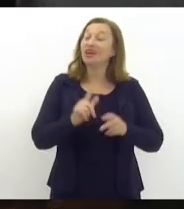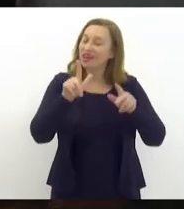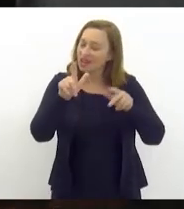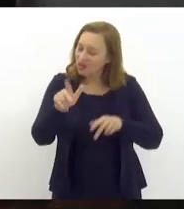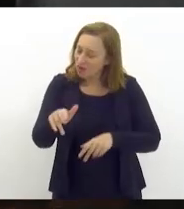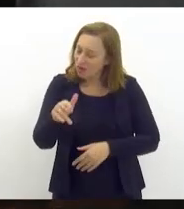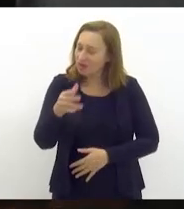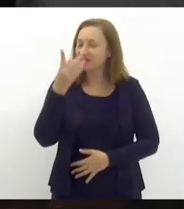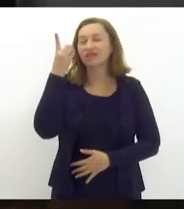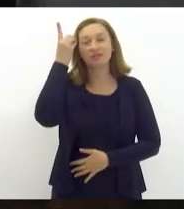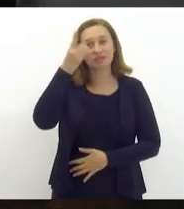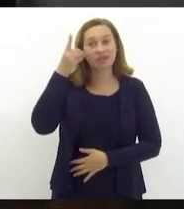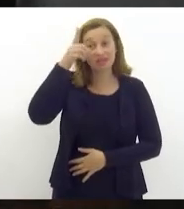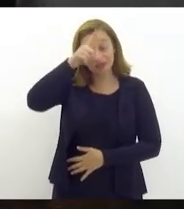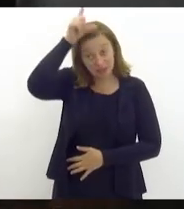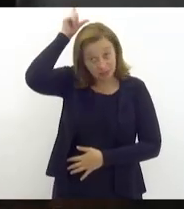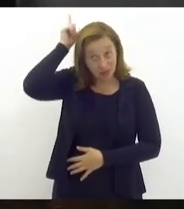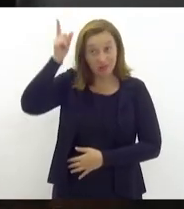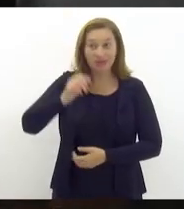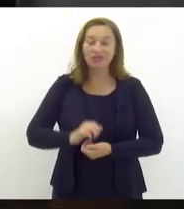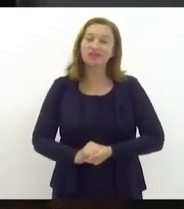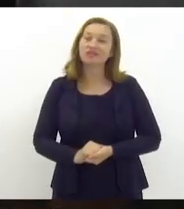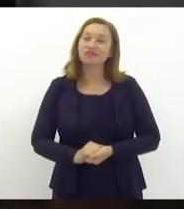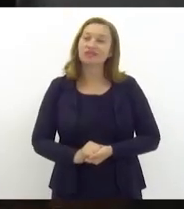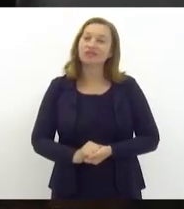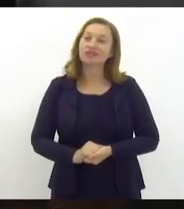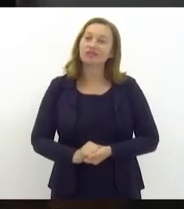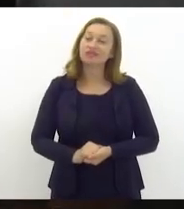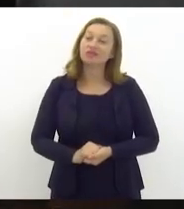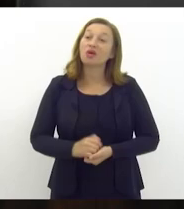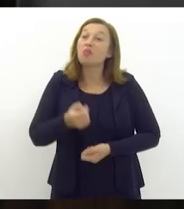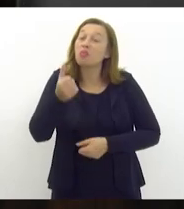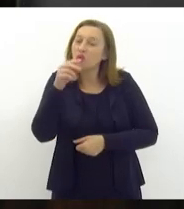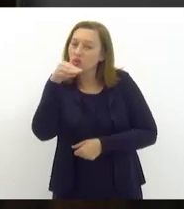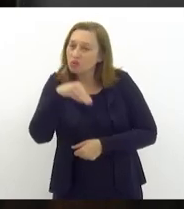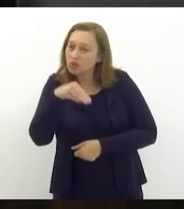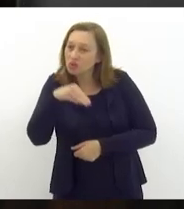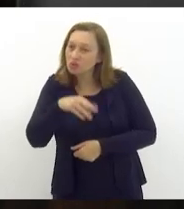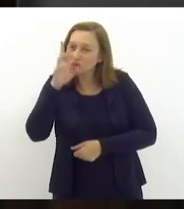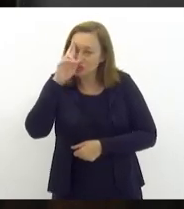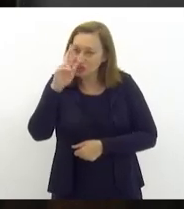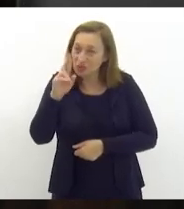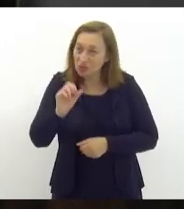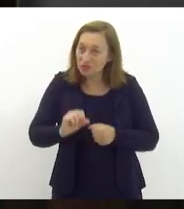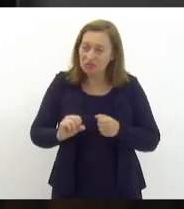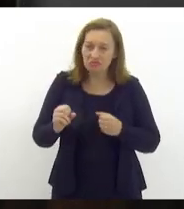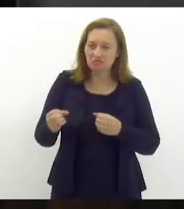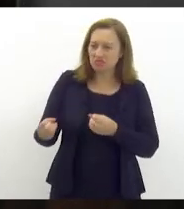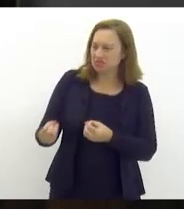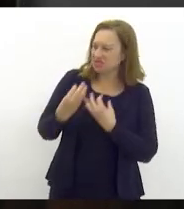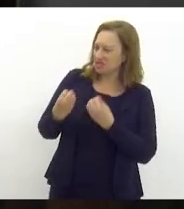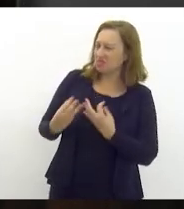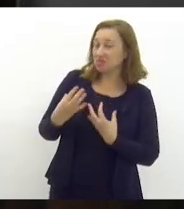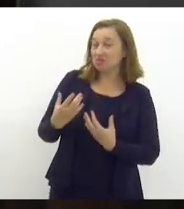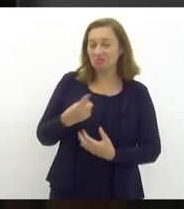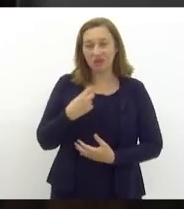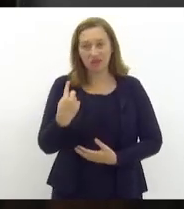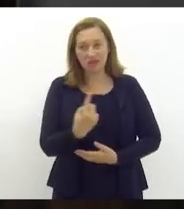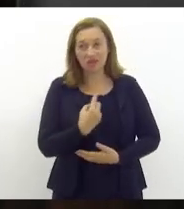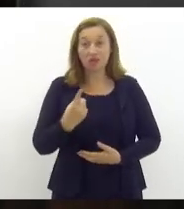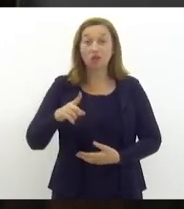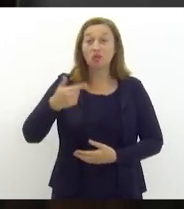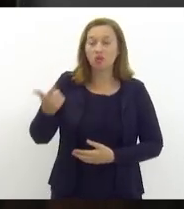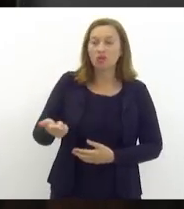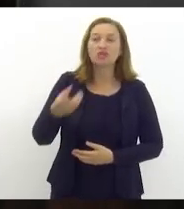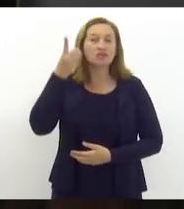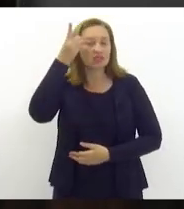Igualmente, deputado Luiz Paulo, e os poucos minutos que o senhor ultrapassou é uma aula para nós. O próximo orador